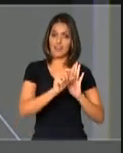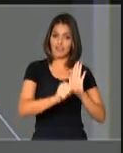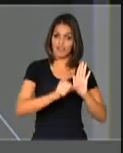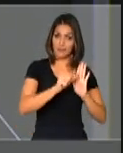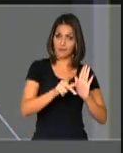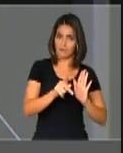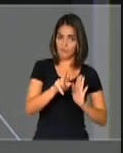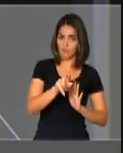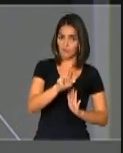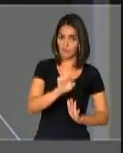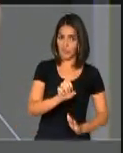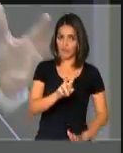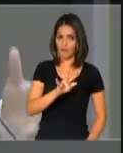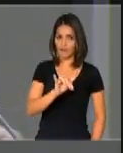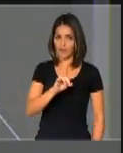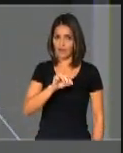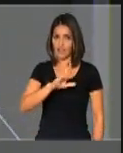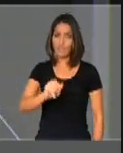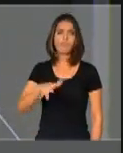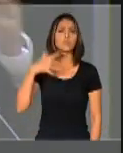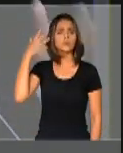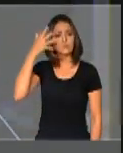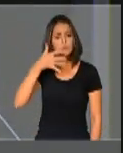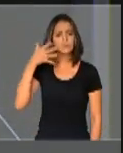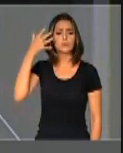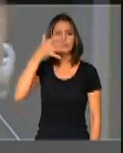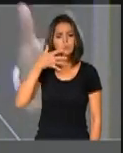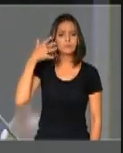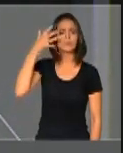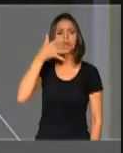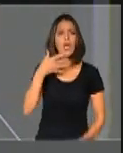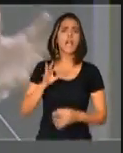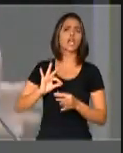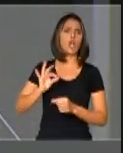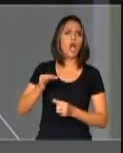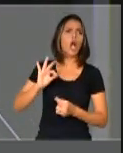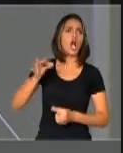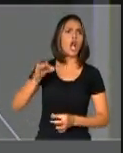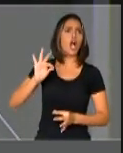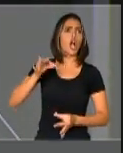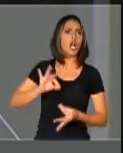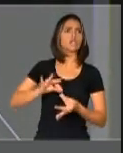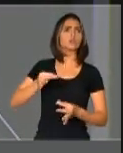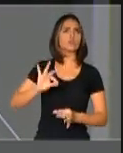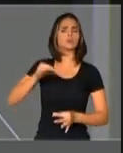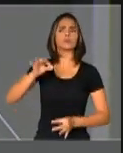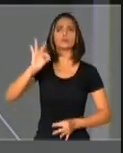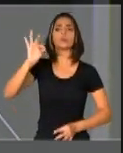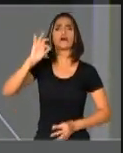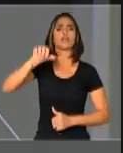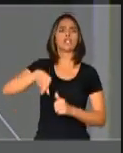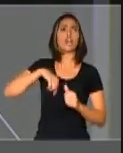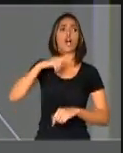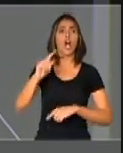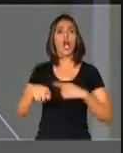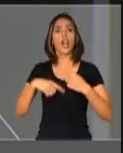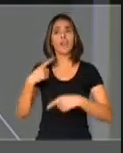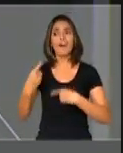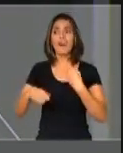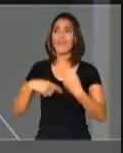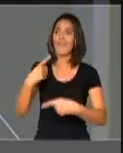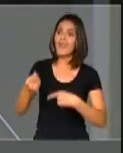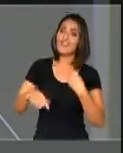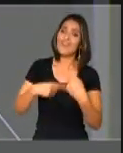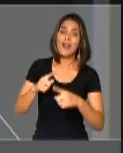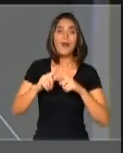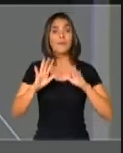Previdência. Muito pelo contrário, ficou tergiversando, arrudeando e não chegava no ponto mais importante,